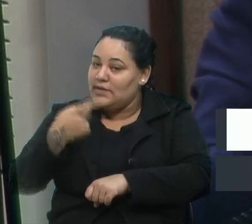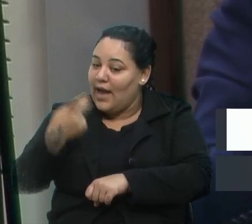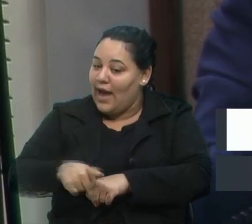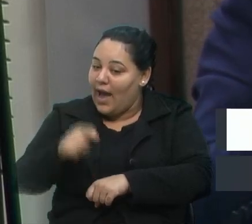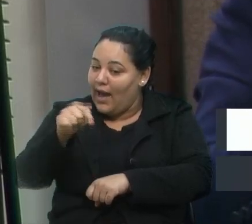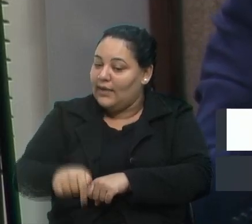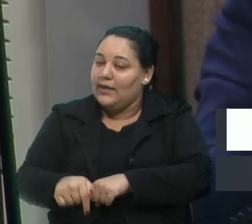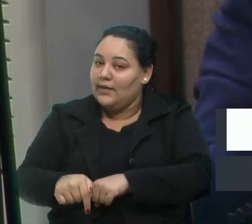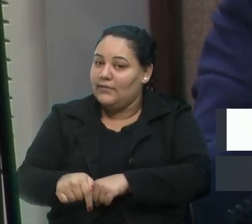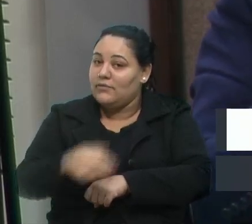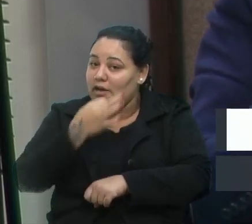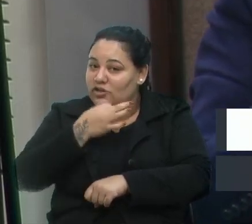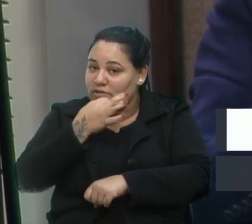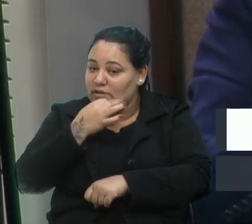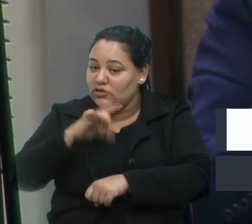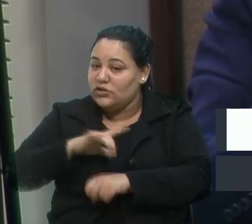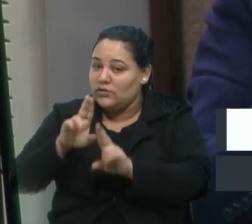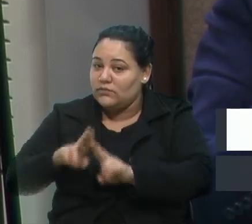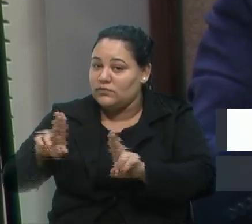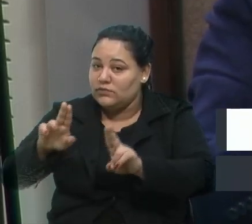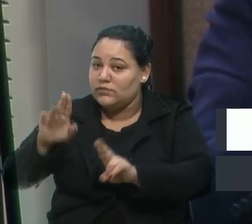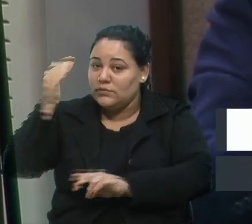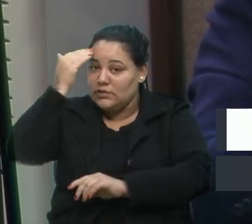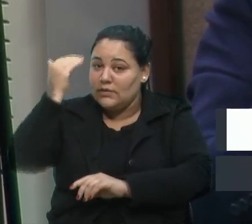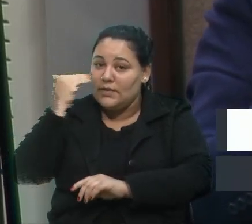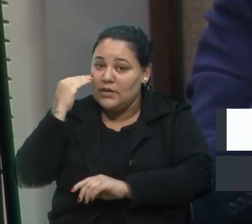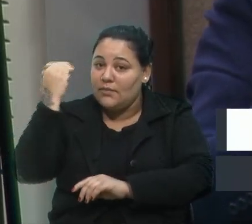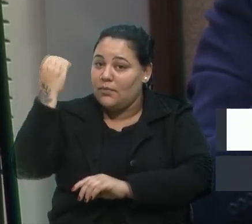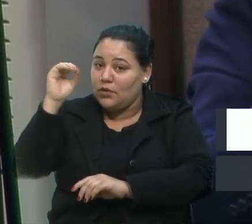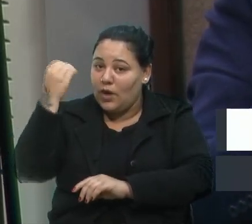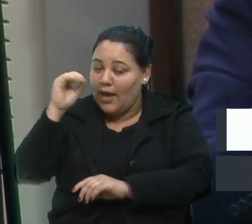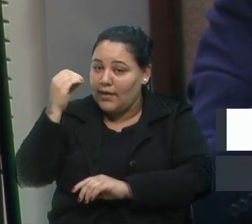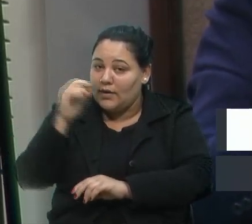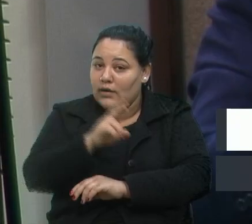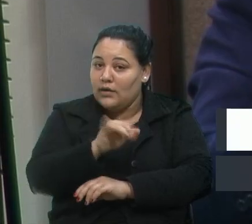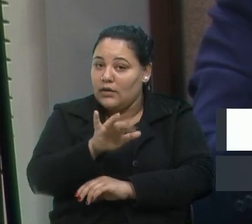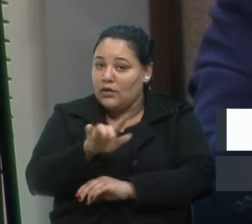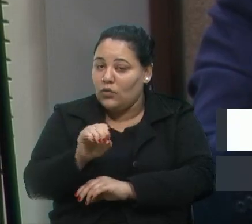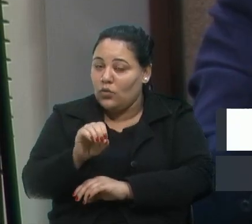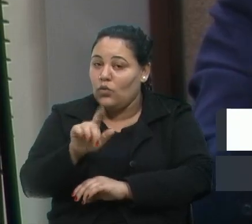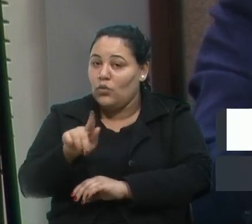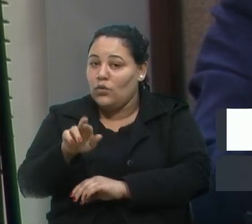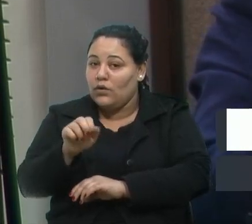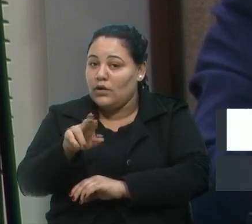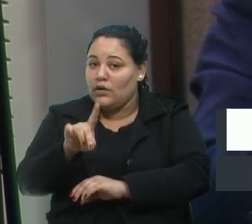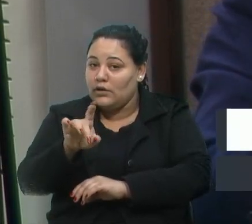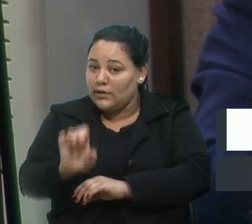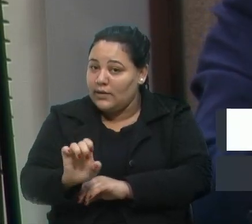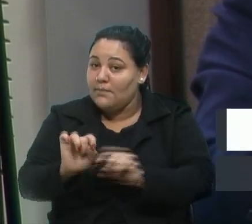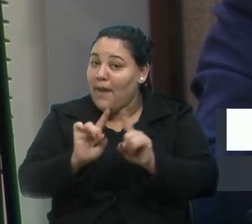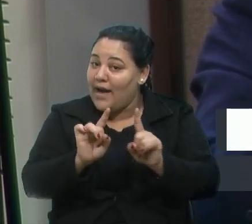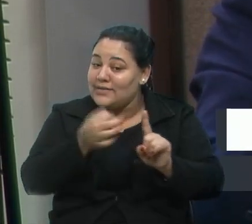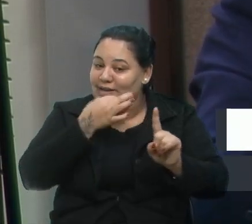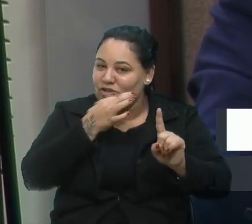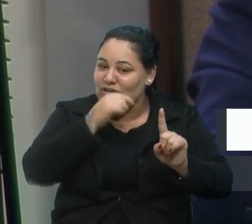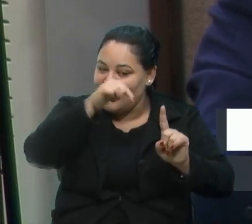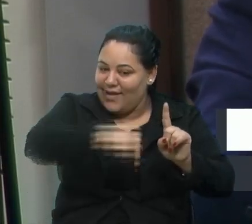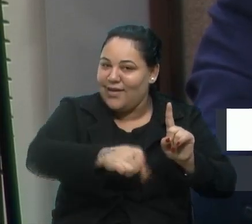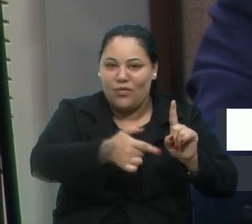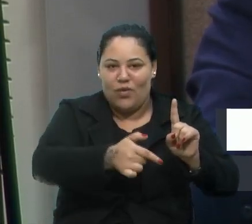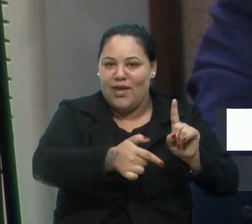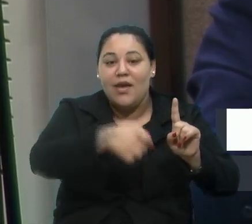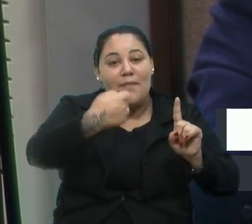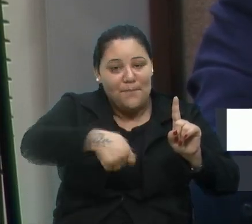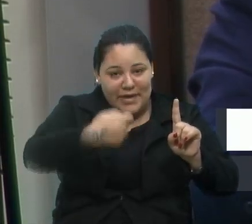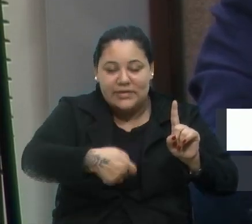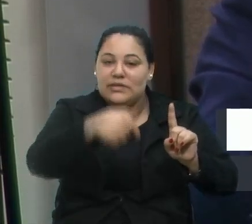aqui. Nós temos Universidade Federal em Santa Maria, em Porto Alegre, em Rio Grande. Enfim, Caxias do Sul necessita dessa Universidade Federal. É o momento